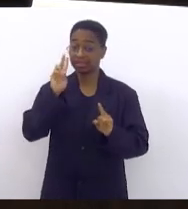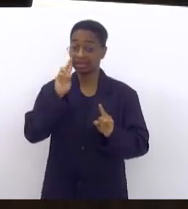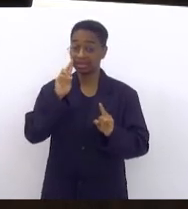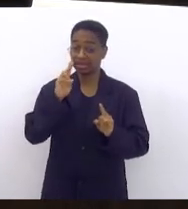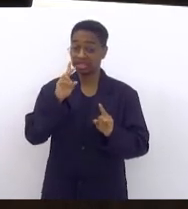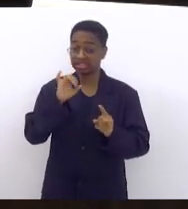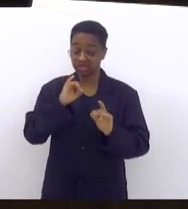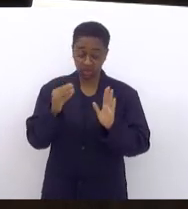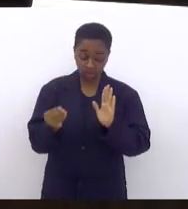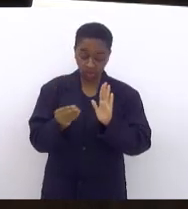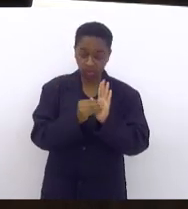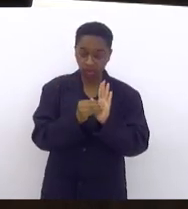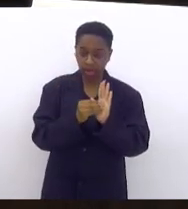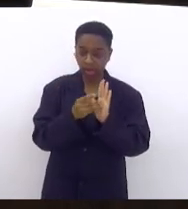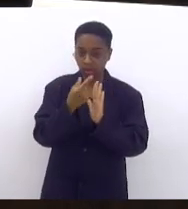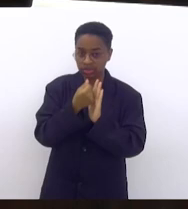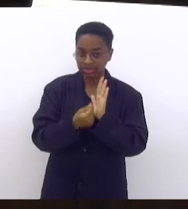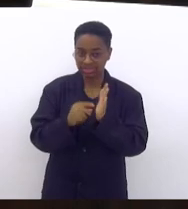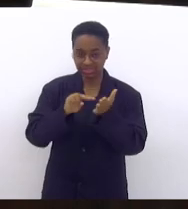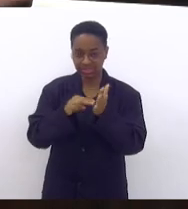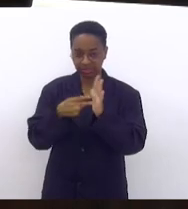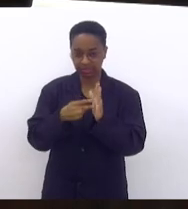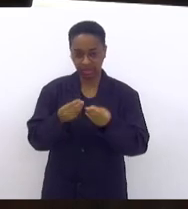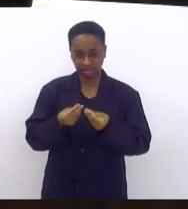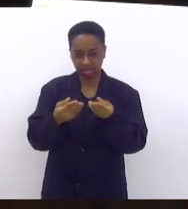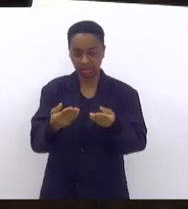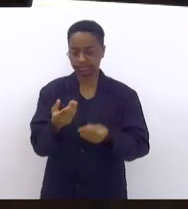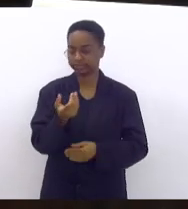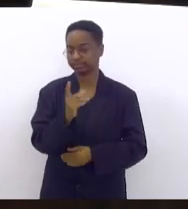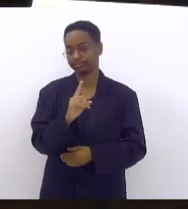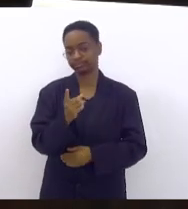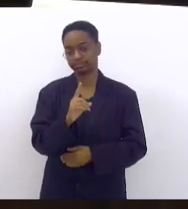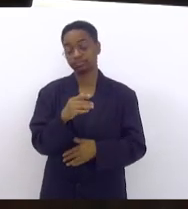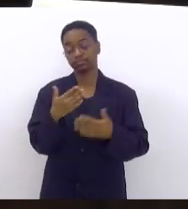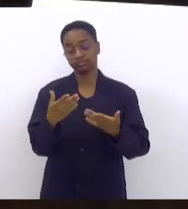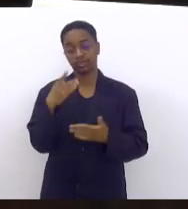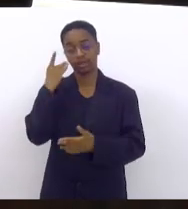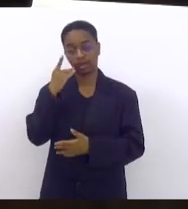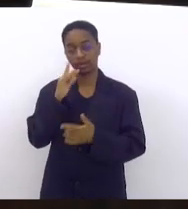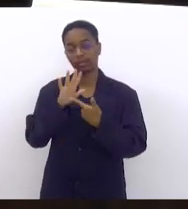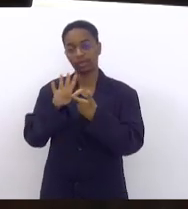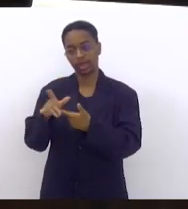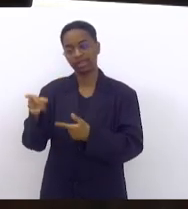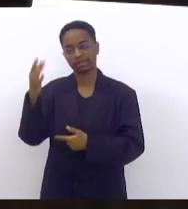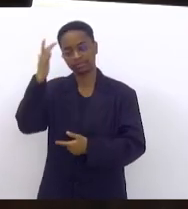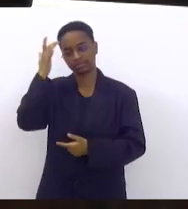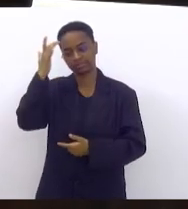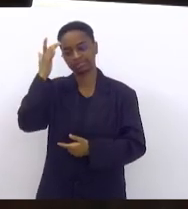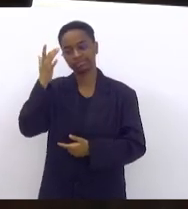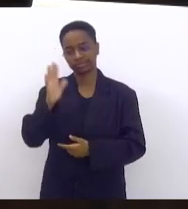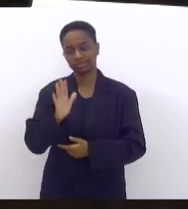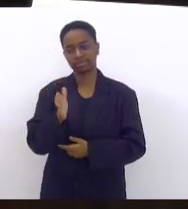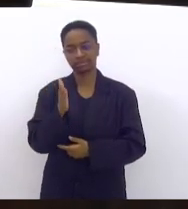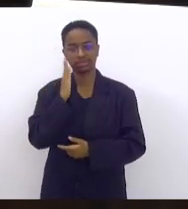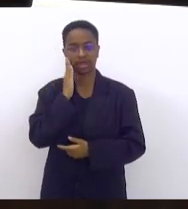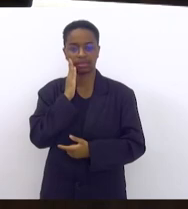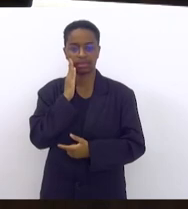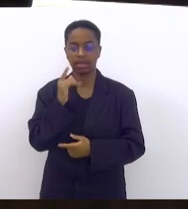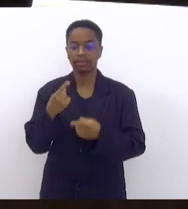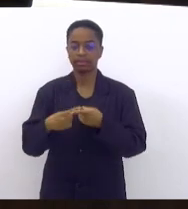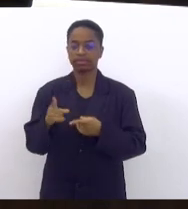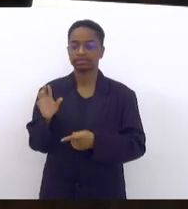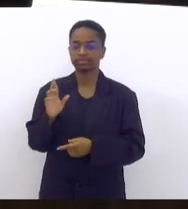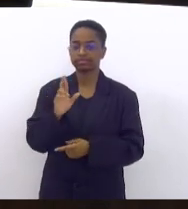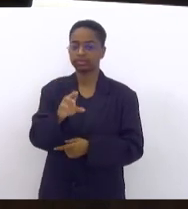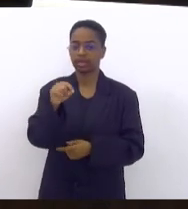não garante o financeiro. Então, a gente entrou, o deputado já deu esse destaque, sabe melhor do que eu, porque ele é o representante aqui da